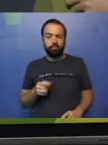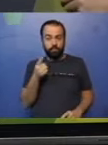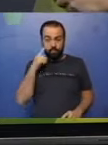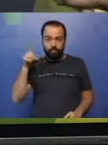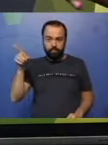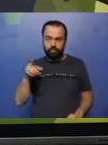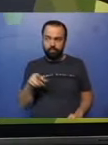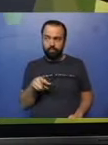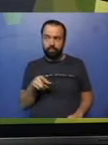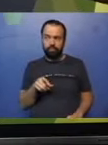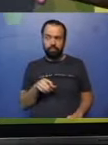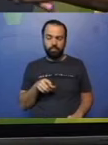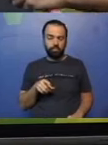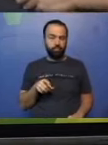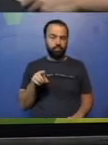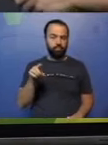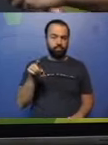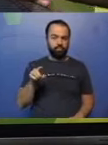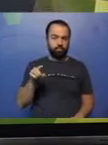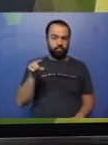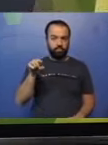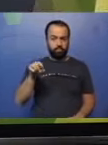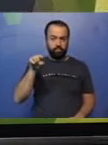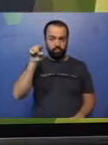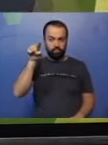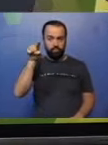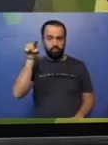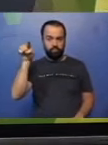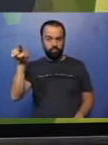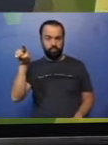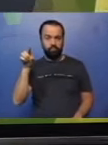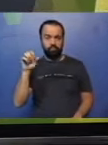Observem que há uma maior chance aqui, ó,